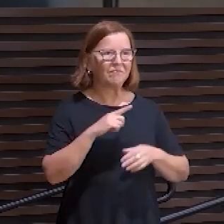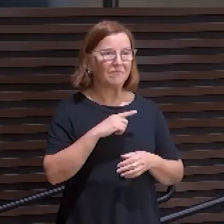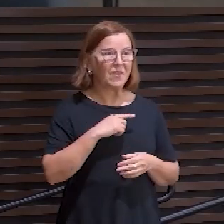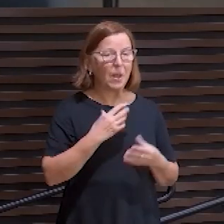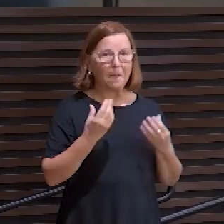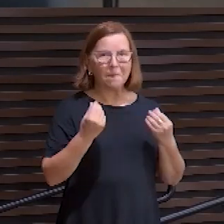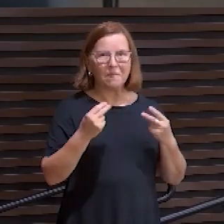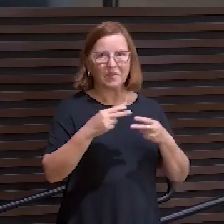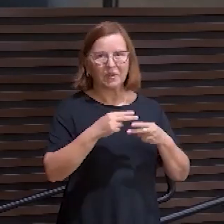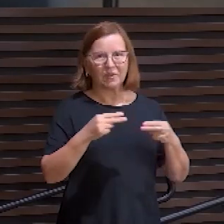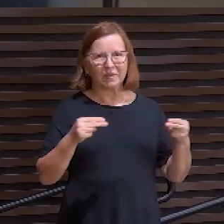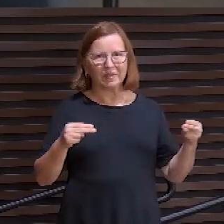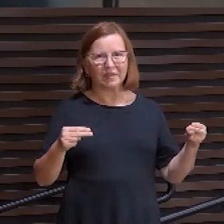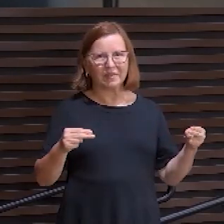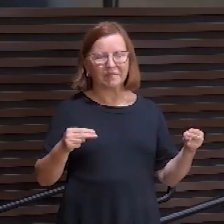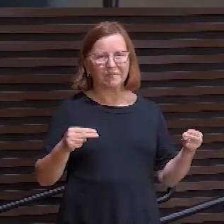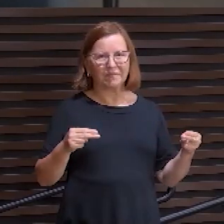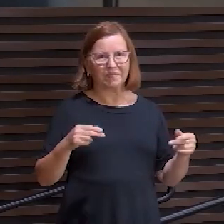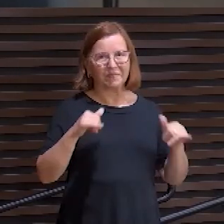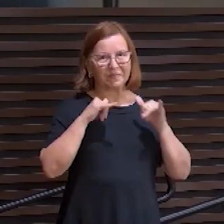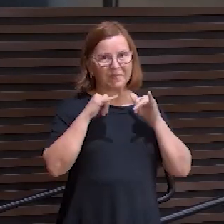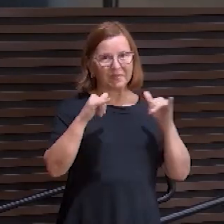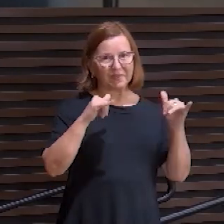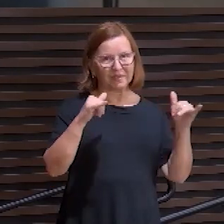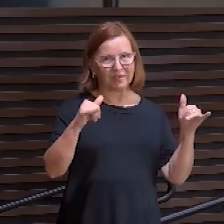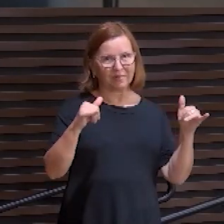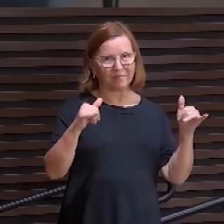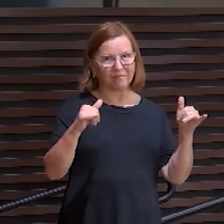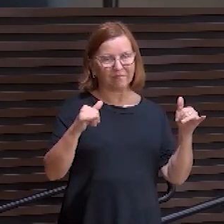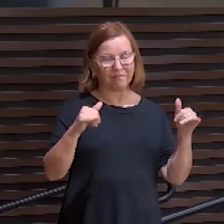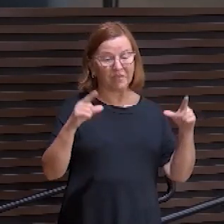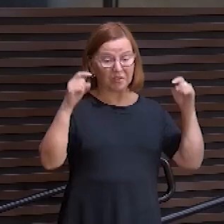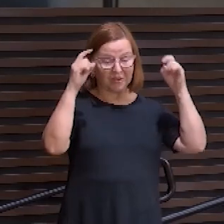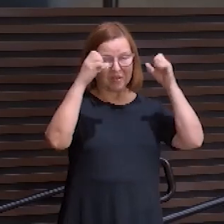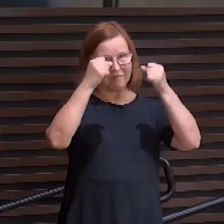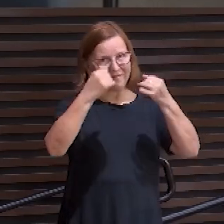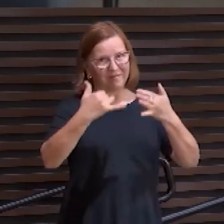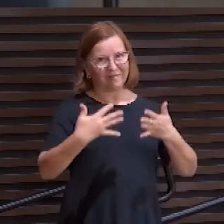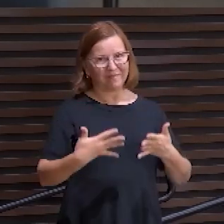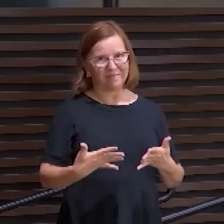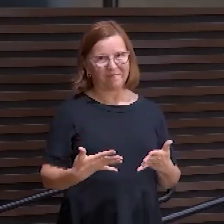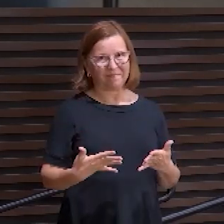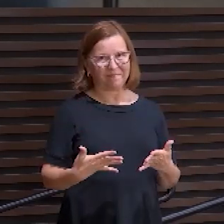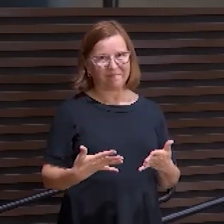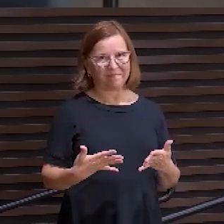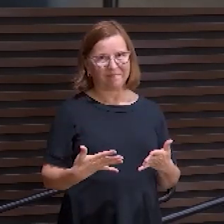temos muitas coisas que dizer e difíceis de explicar,